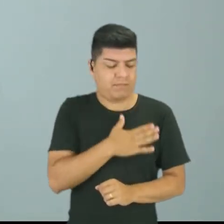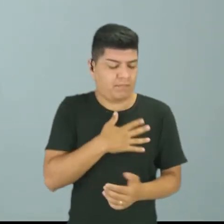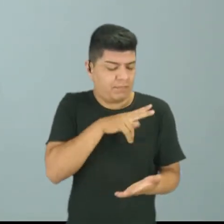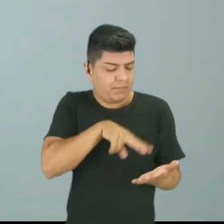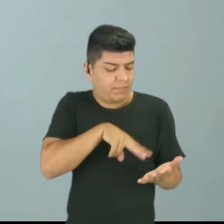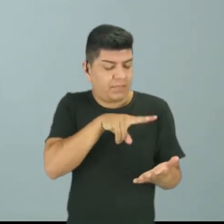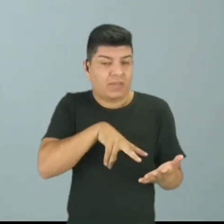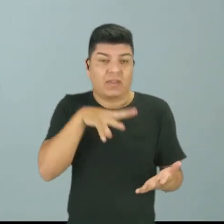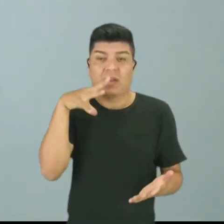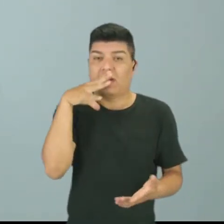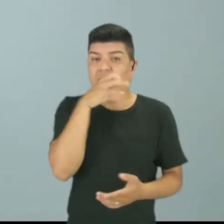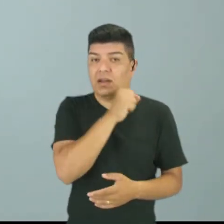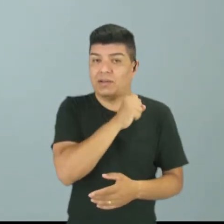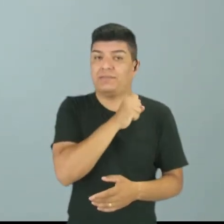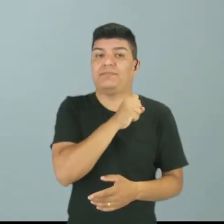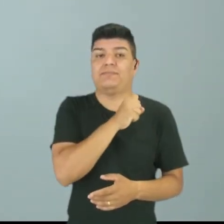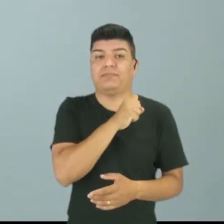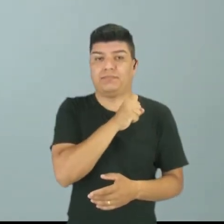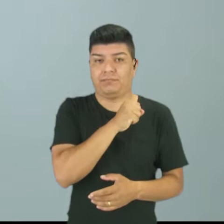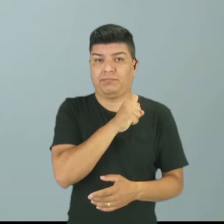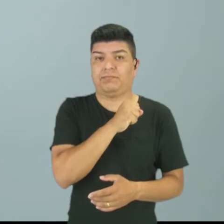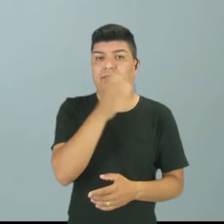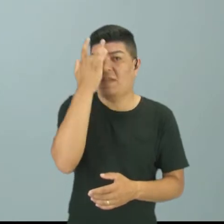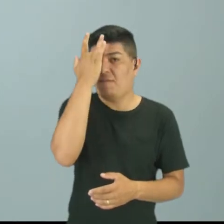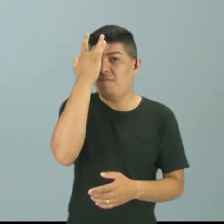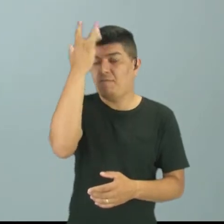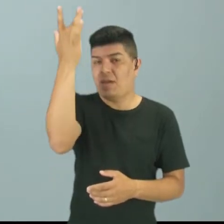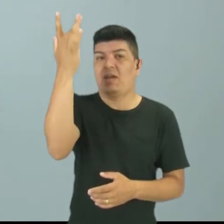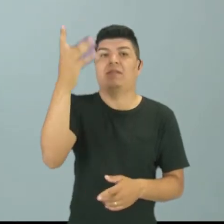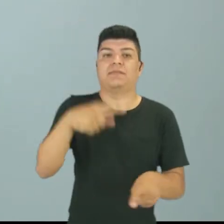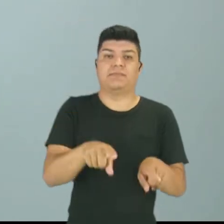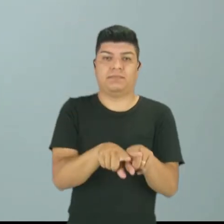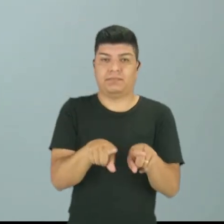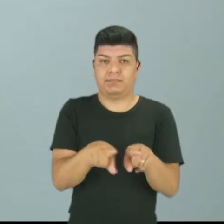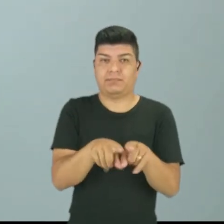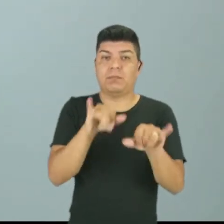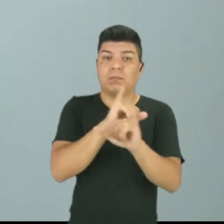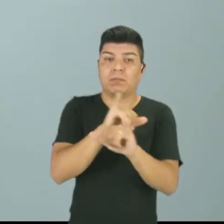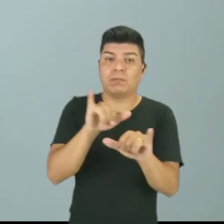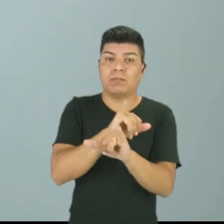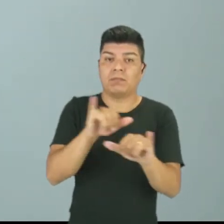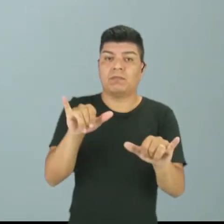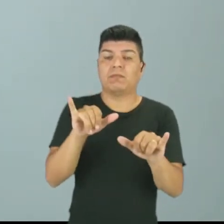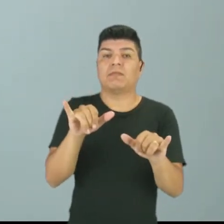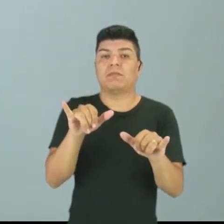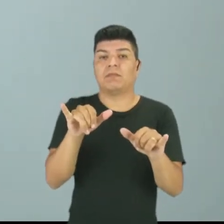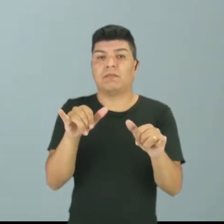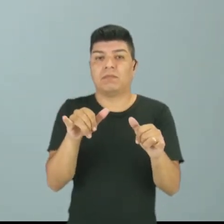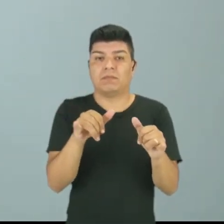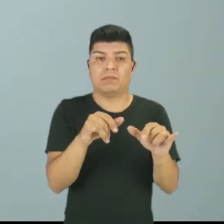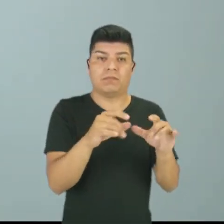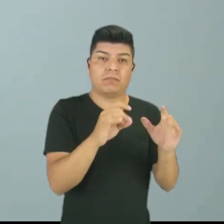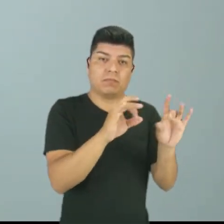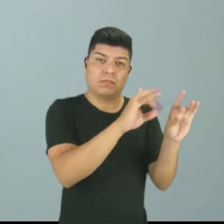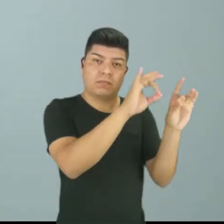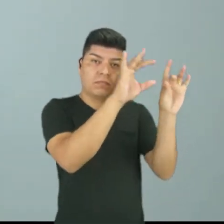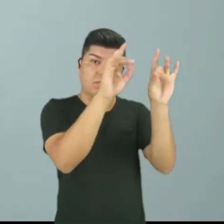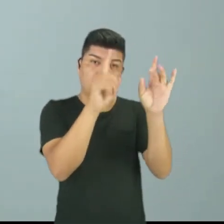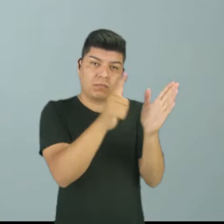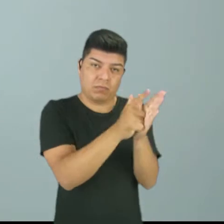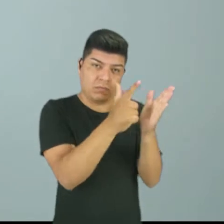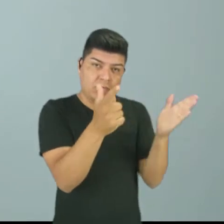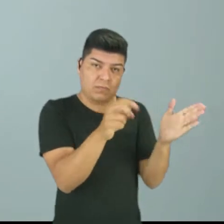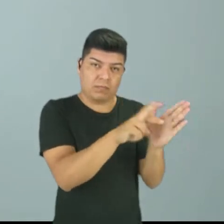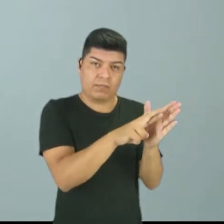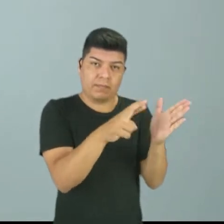leitura rápida, de fácil acesso, porque vem publicado em uma parte específica dos jornais